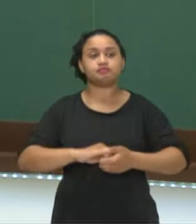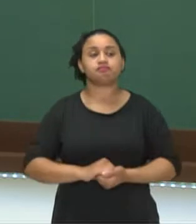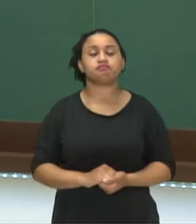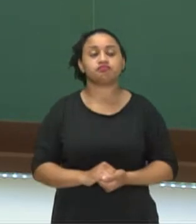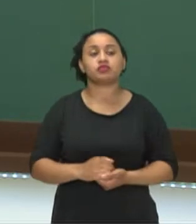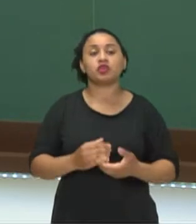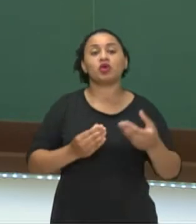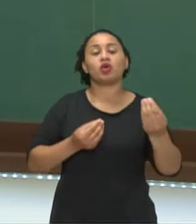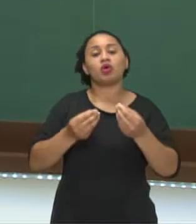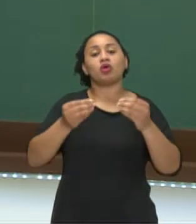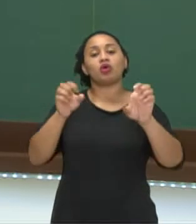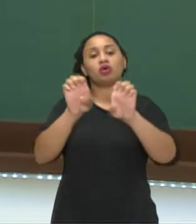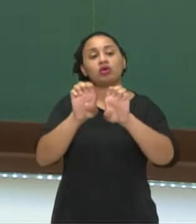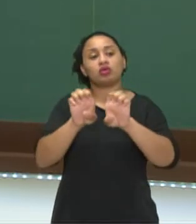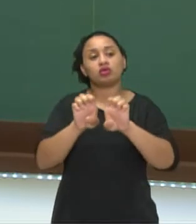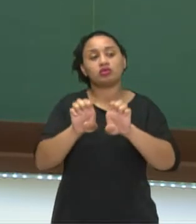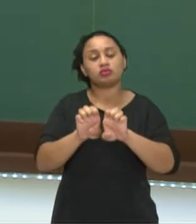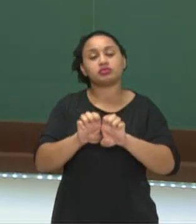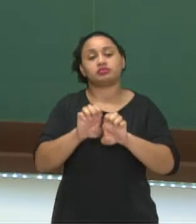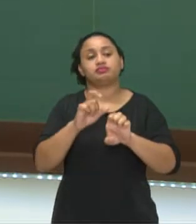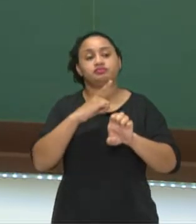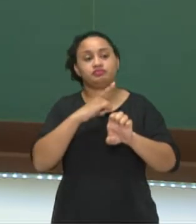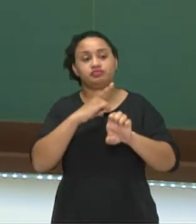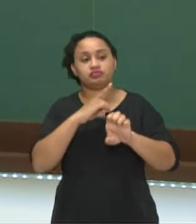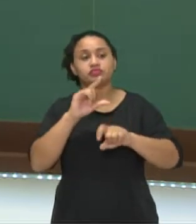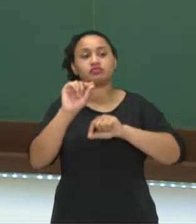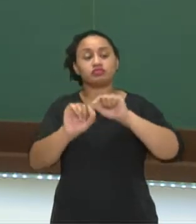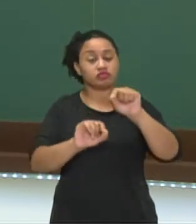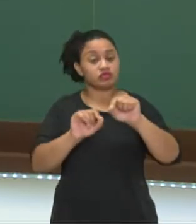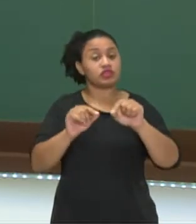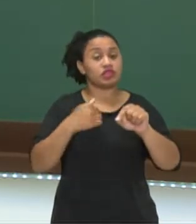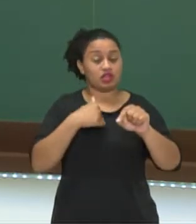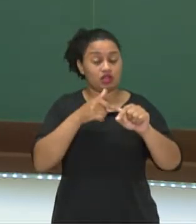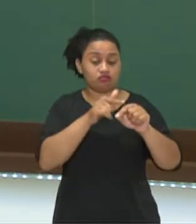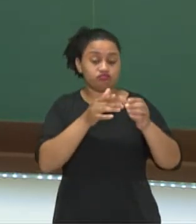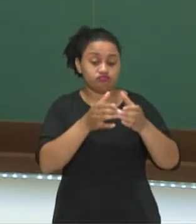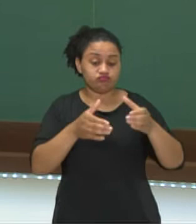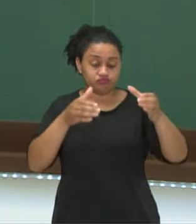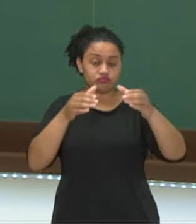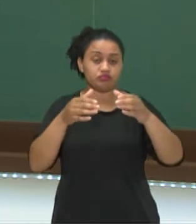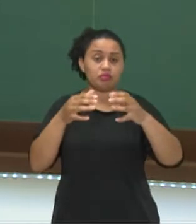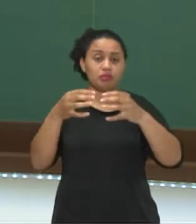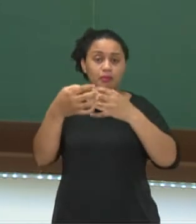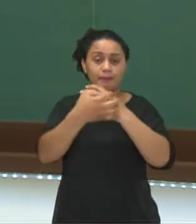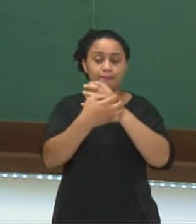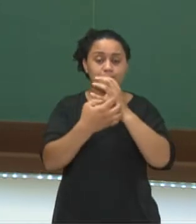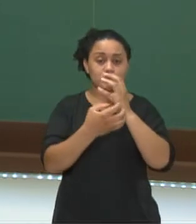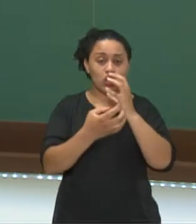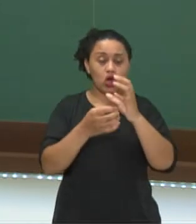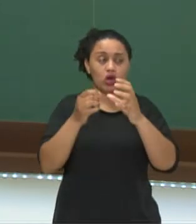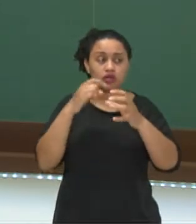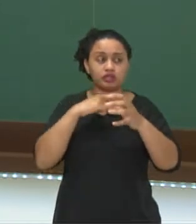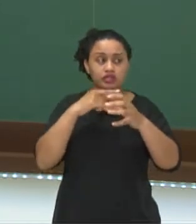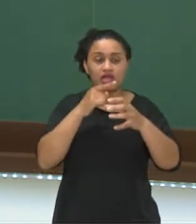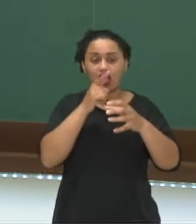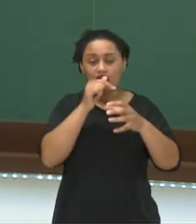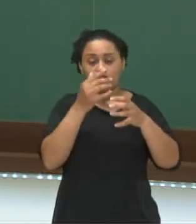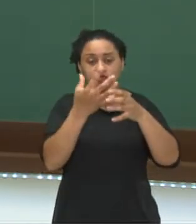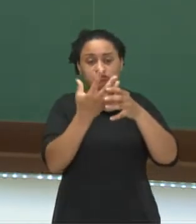que é a estrutura dos poríferos? Então, olha só. Através desses poros que as esponjas possuem, a água